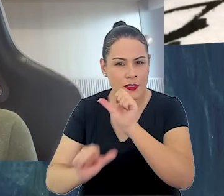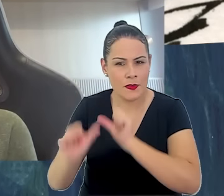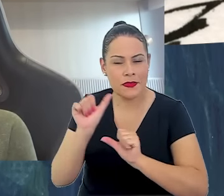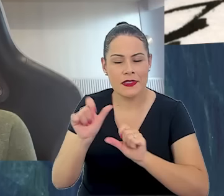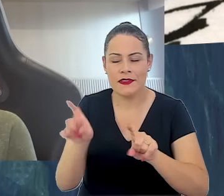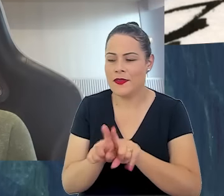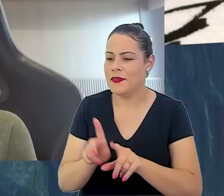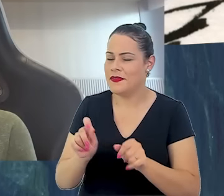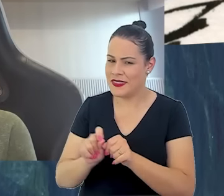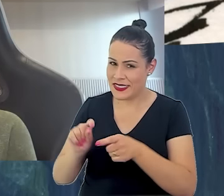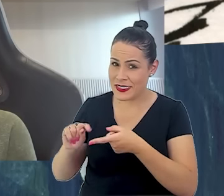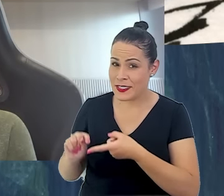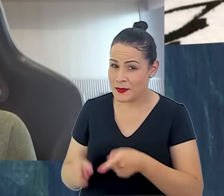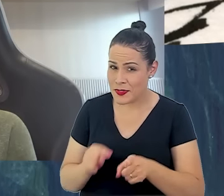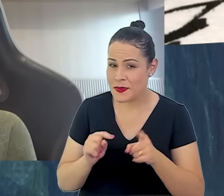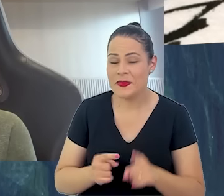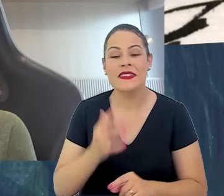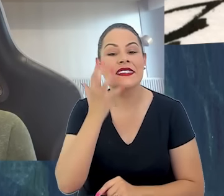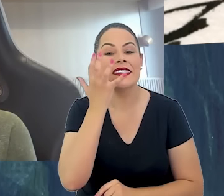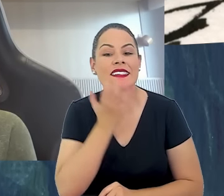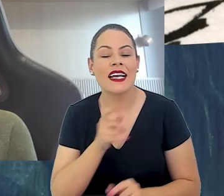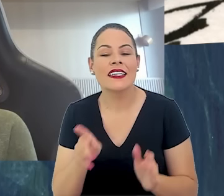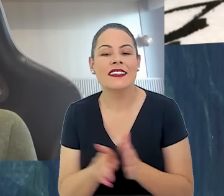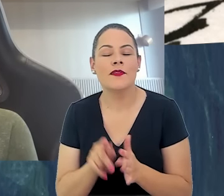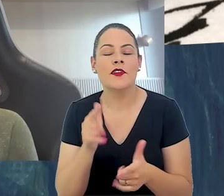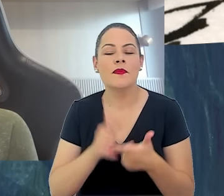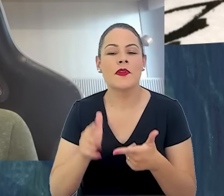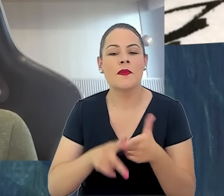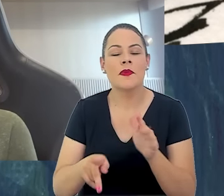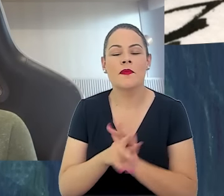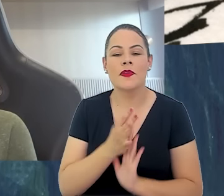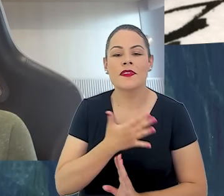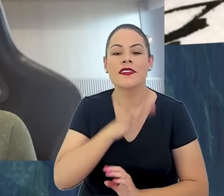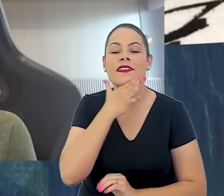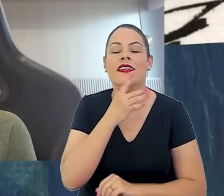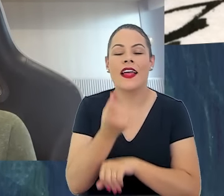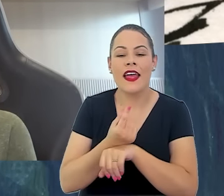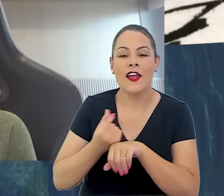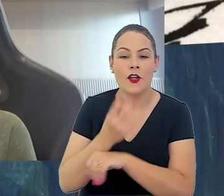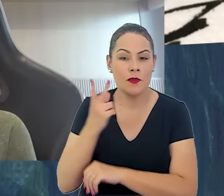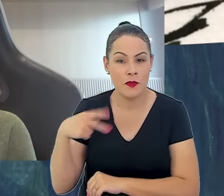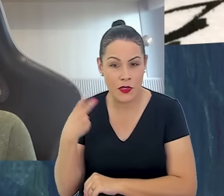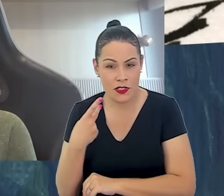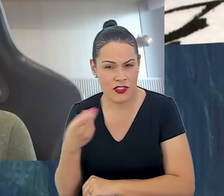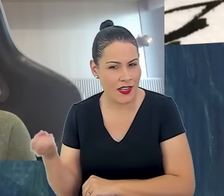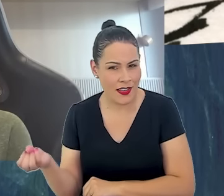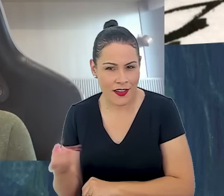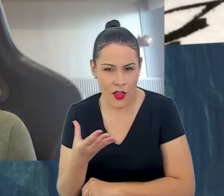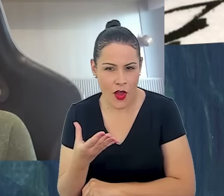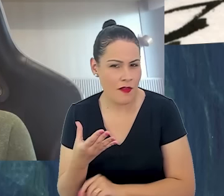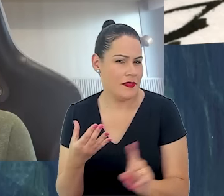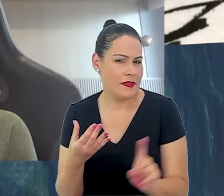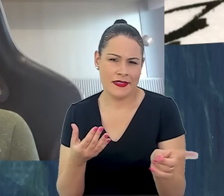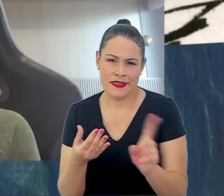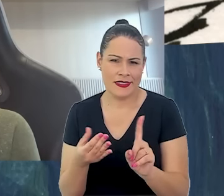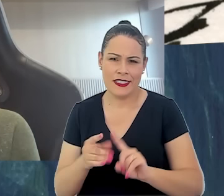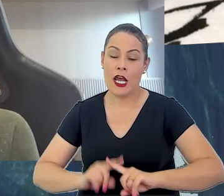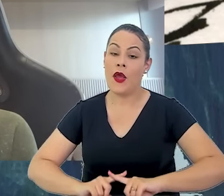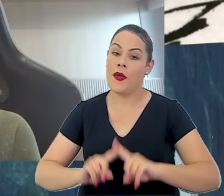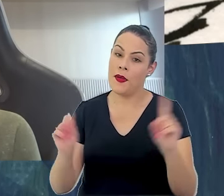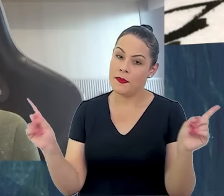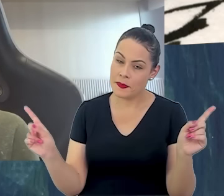provocando problemas, grandes crises econômicas, financeiras e políticas, ela não é nova.